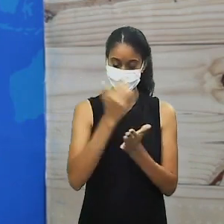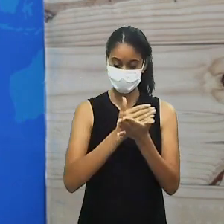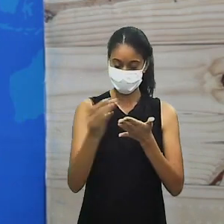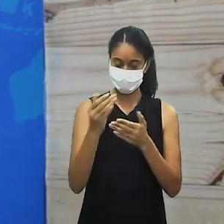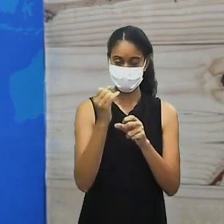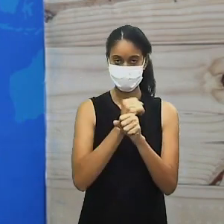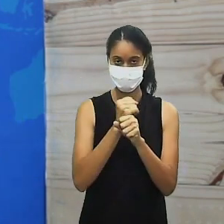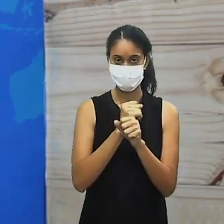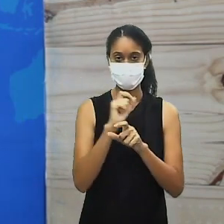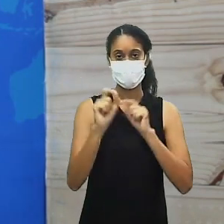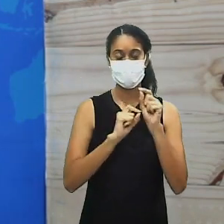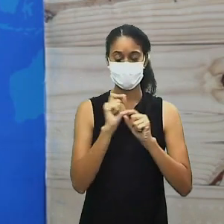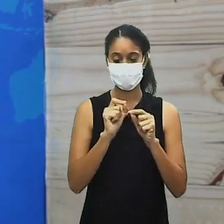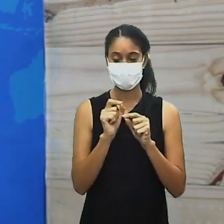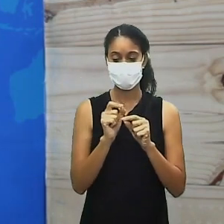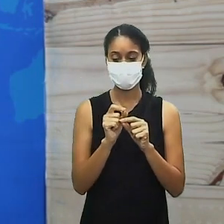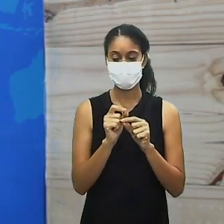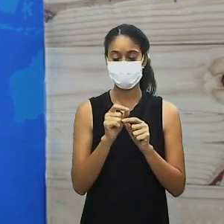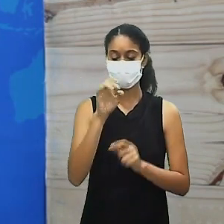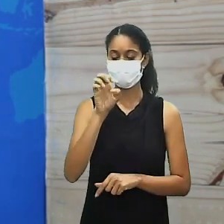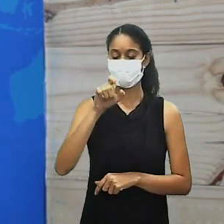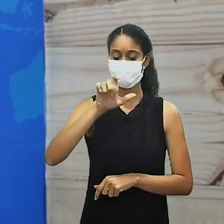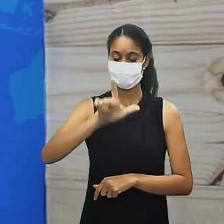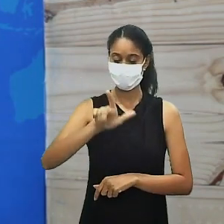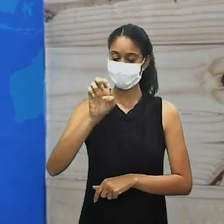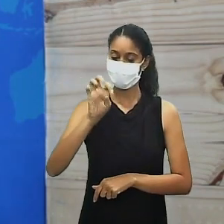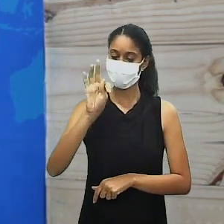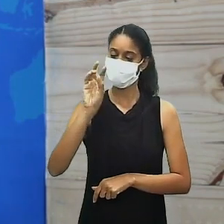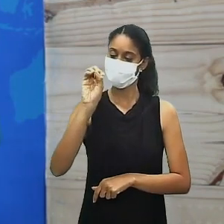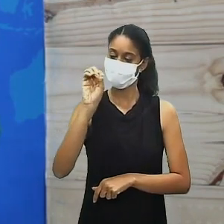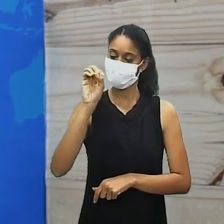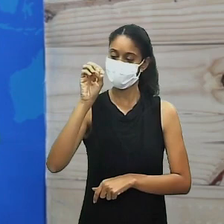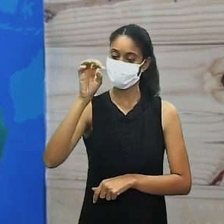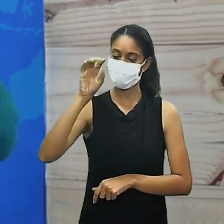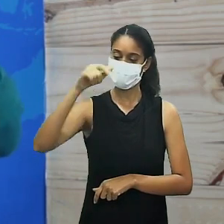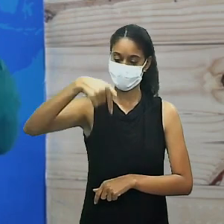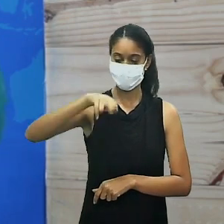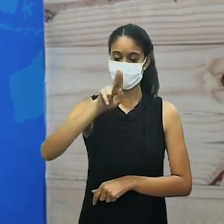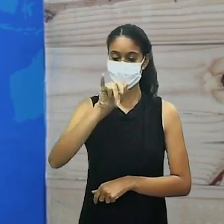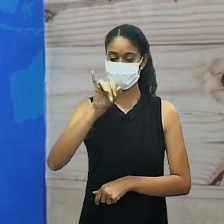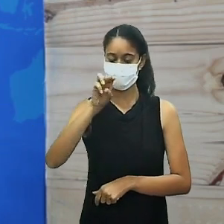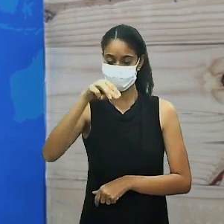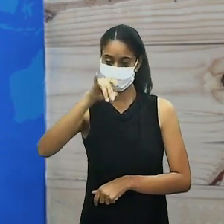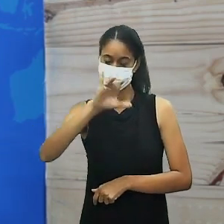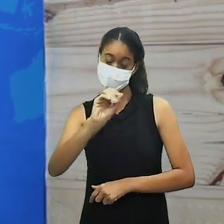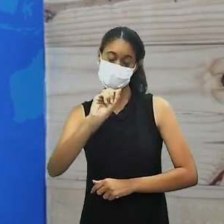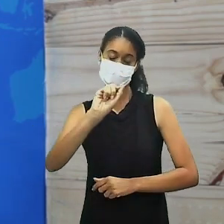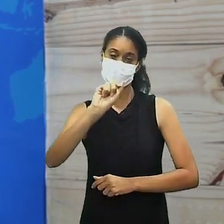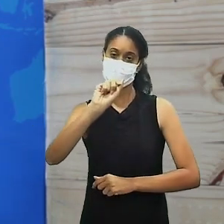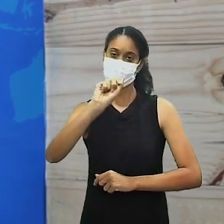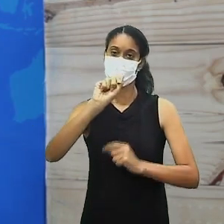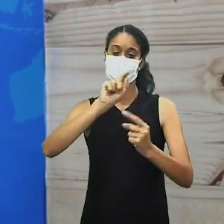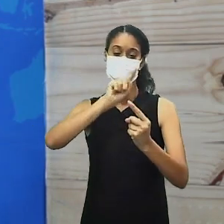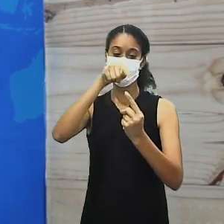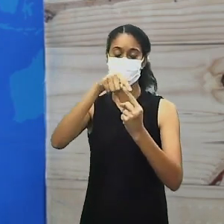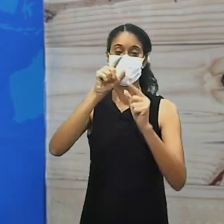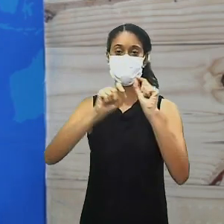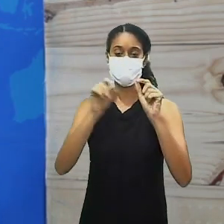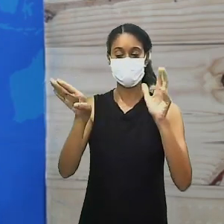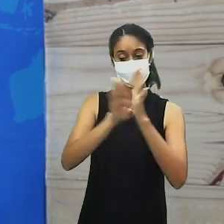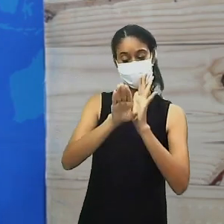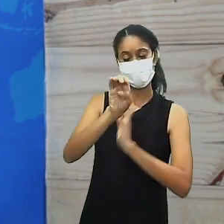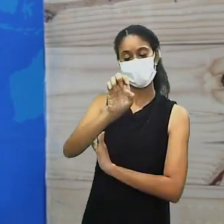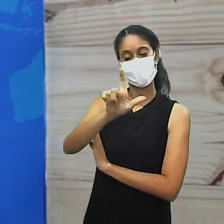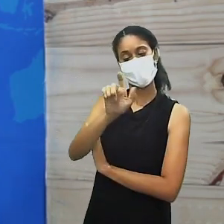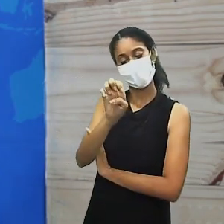ano, a parte de eletroquímica, certo? A parte, logicamente, o objetivo final é a gente chegar em eletrólise. Só